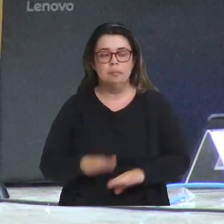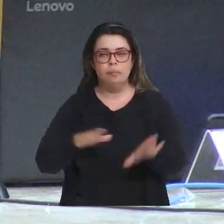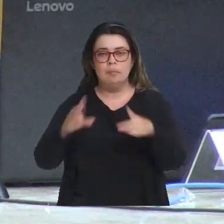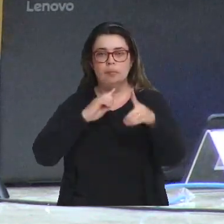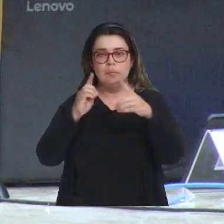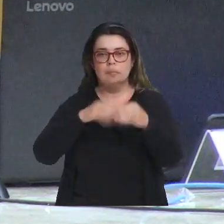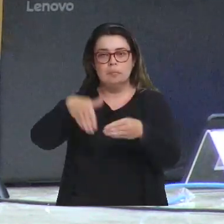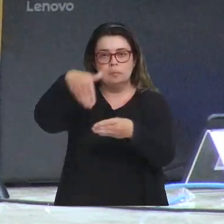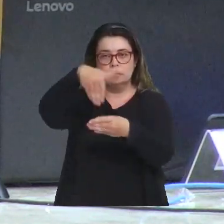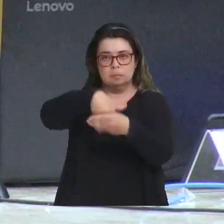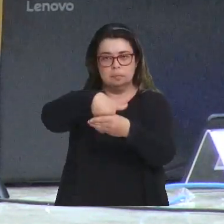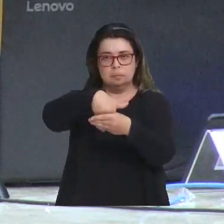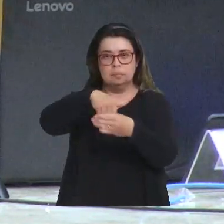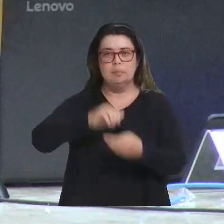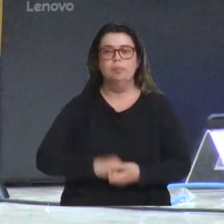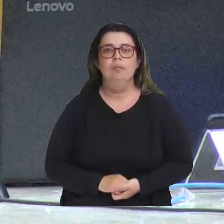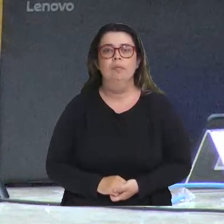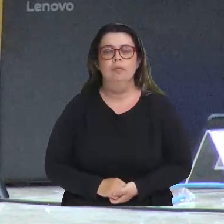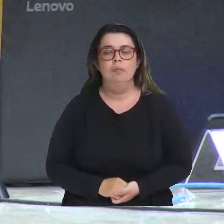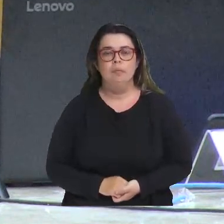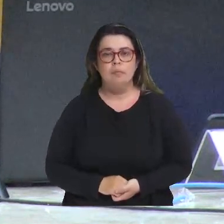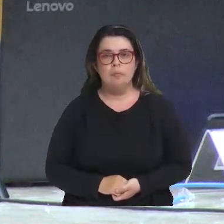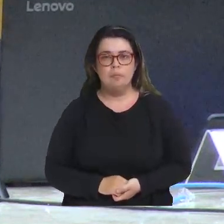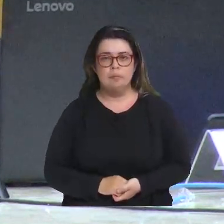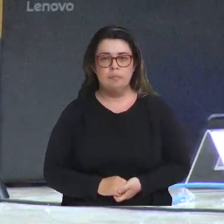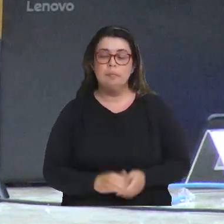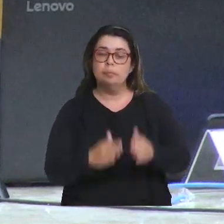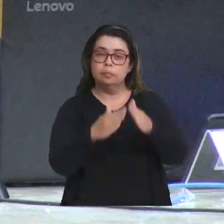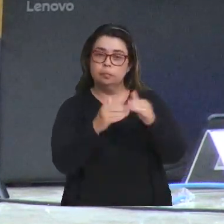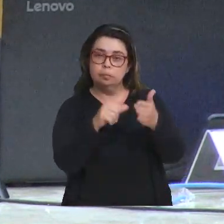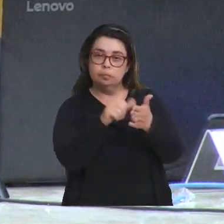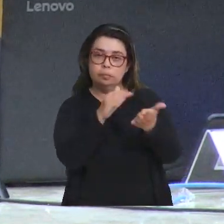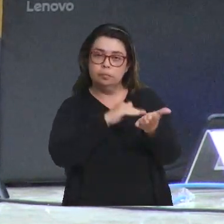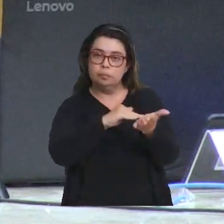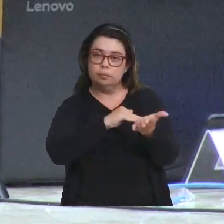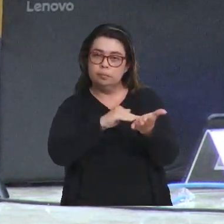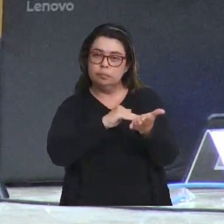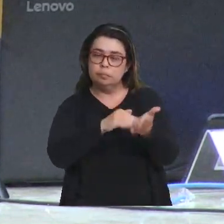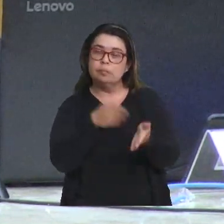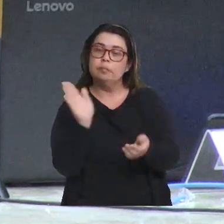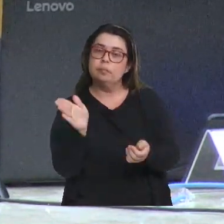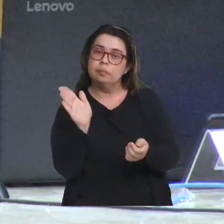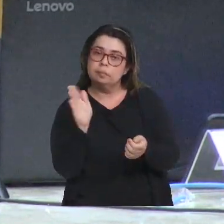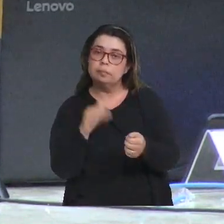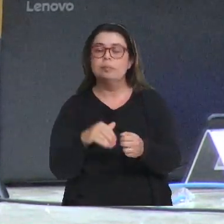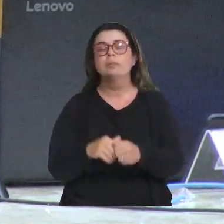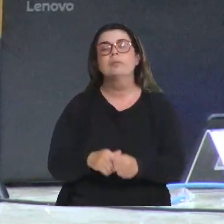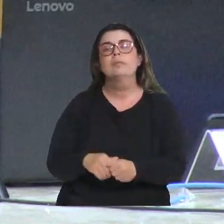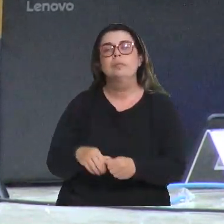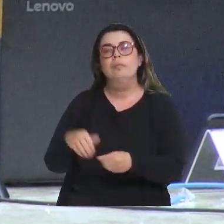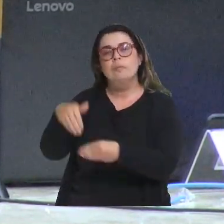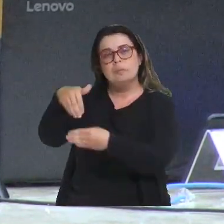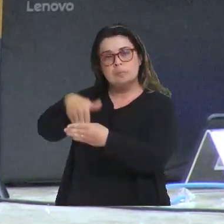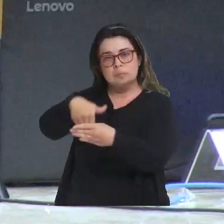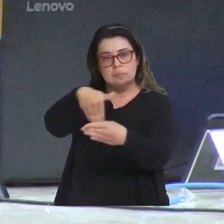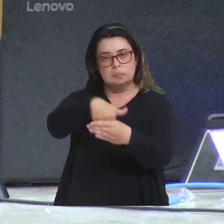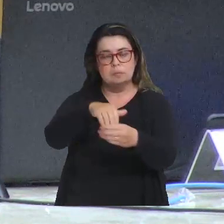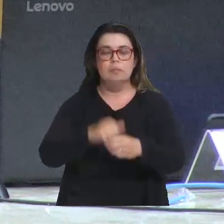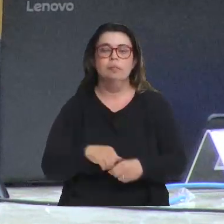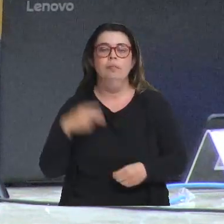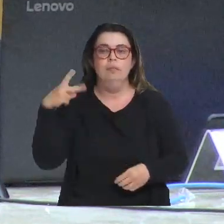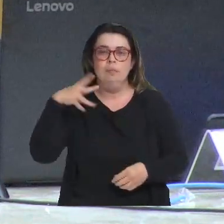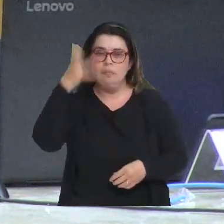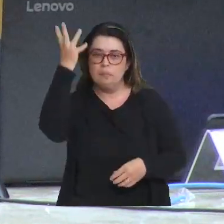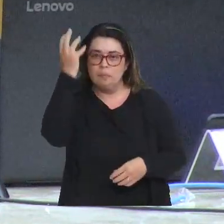Encerrada a discussão, em votação. Solicito ao primeiro secretário, vereador Gerson Alves, que proceda à chamada de votação. Os vereadores que